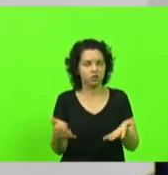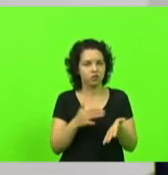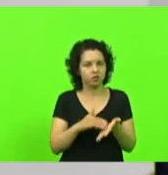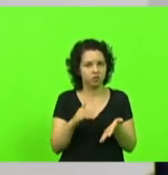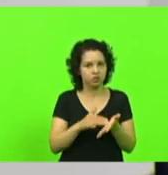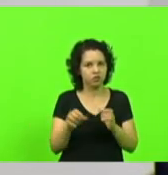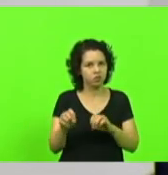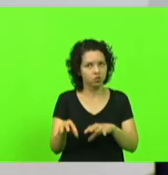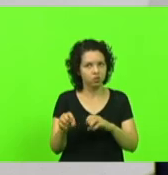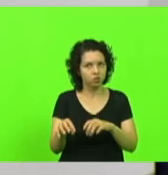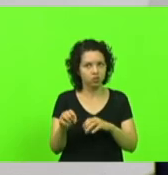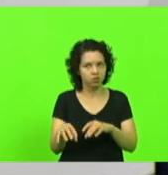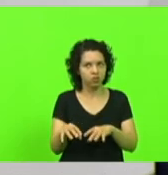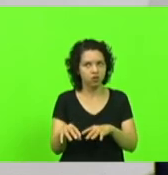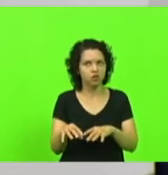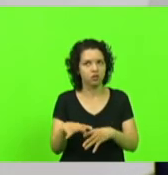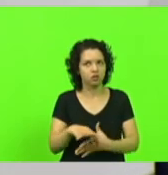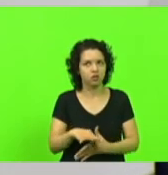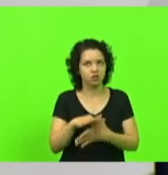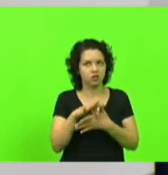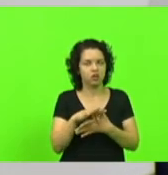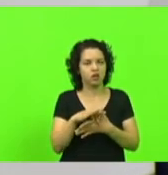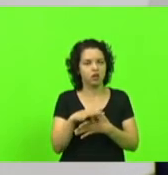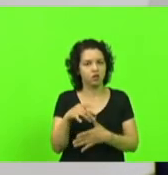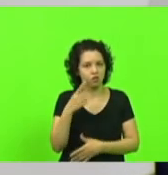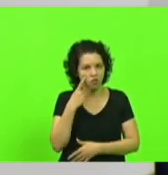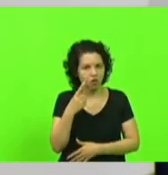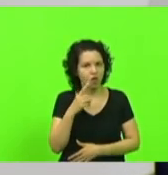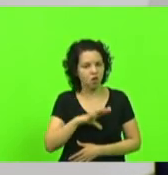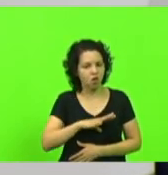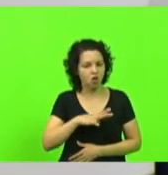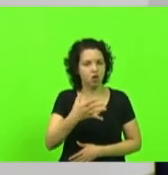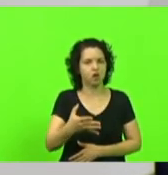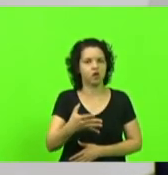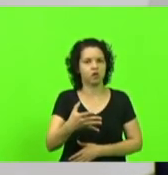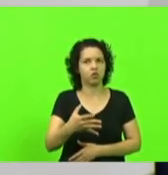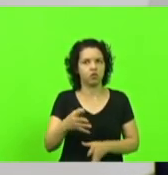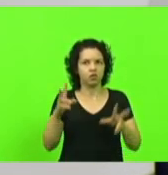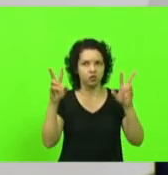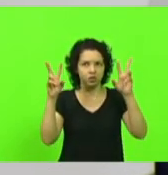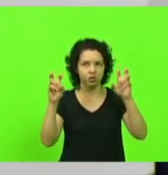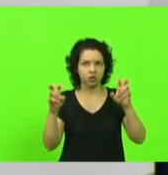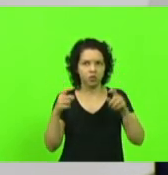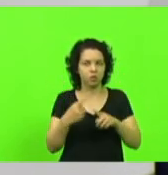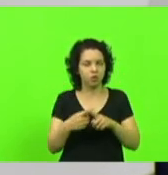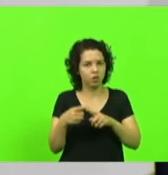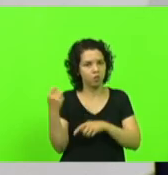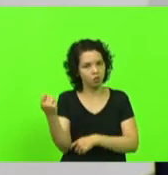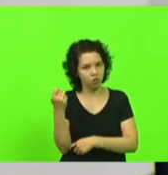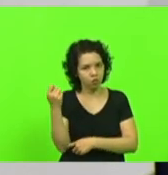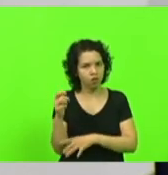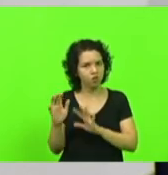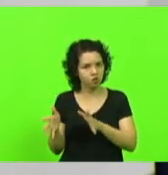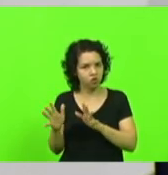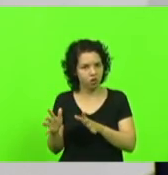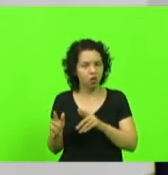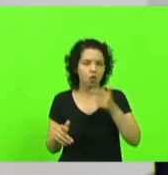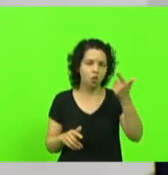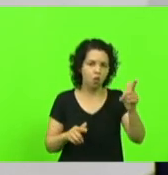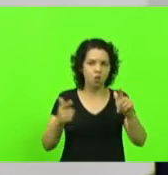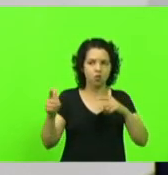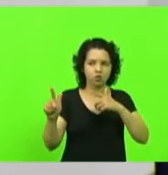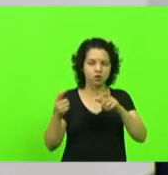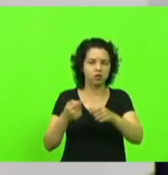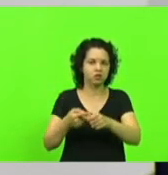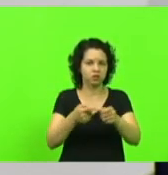de Educação lidera, ver se eles têm coragem para liderar essa pauta, porque Porto Alegre já foi, daqui a pouco outras cidades